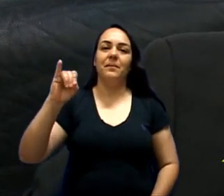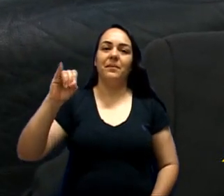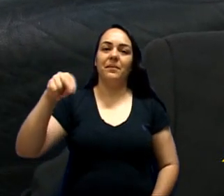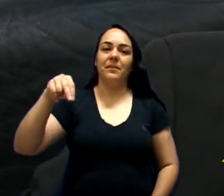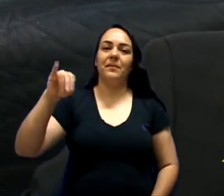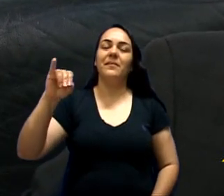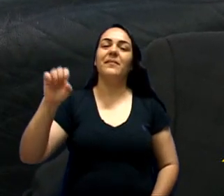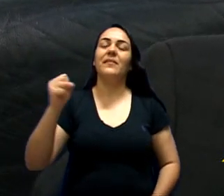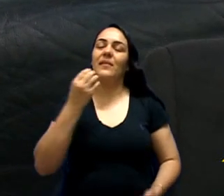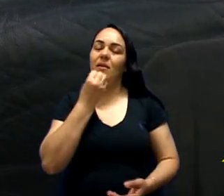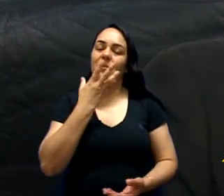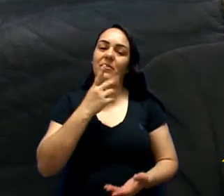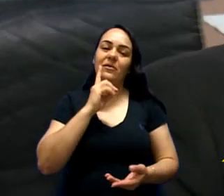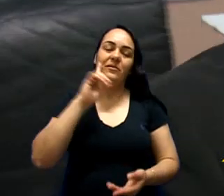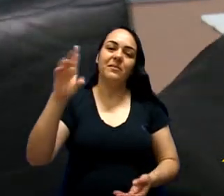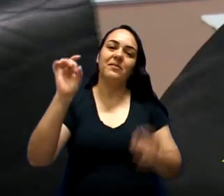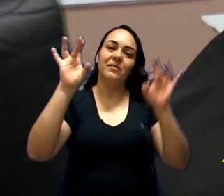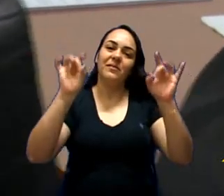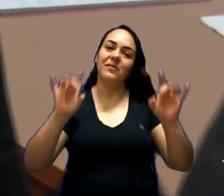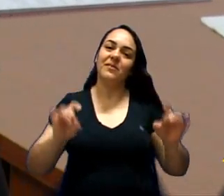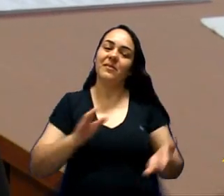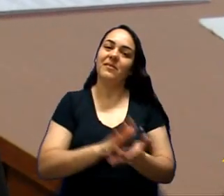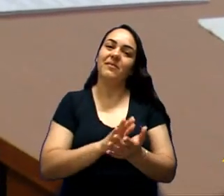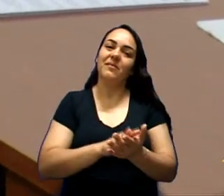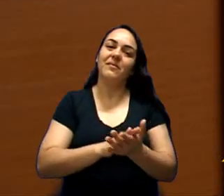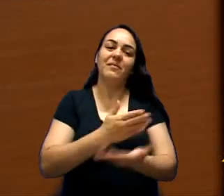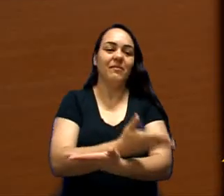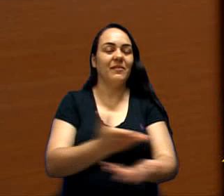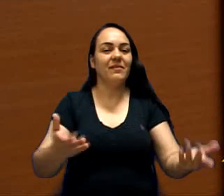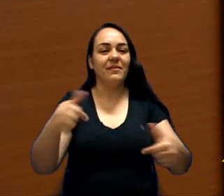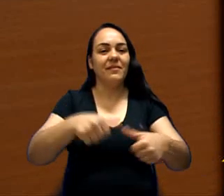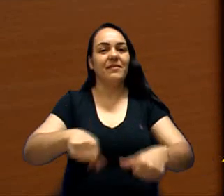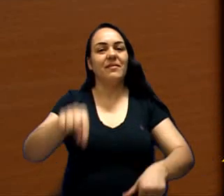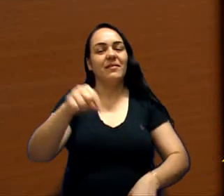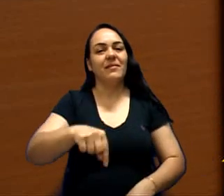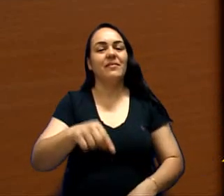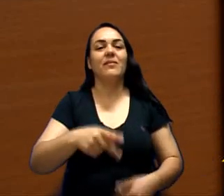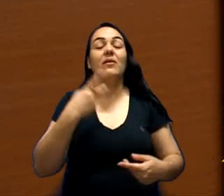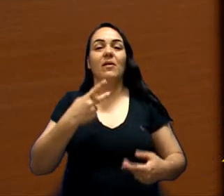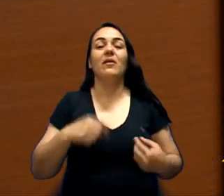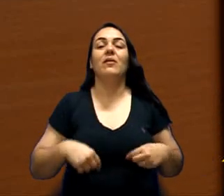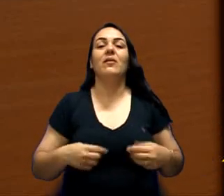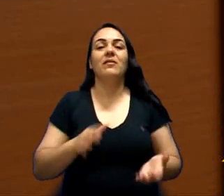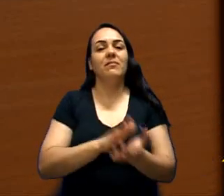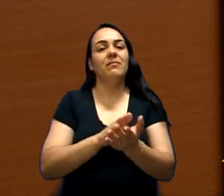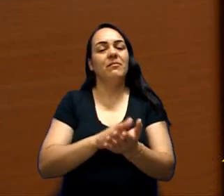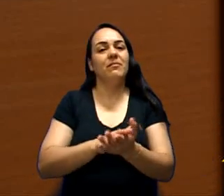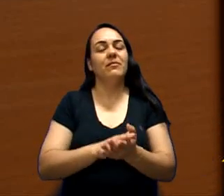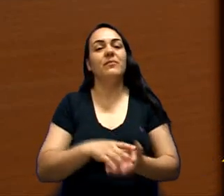também um bom dia especial para ela, tá bom? Parabéns, obrigado por vocês estão vindo aí. Posso ler o voto também aqui de congratulações?